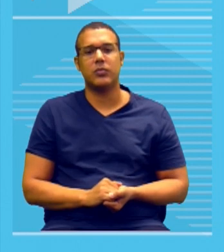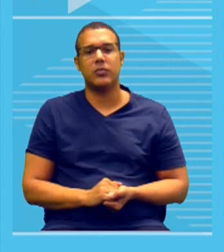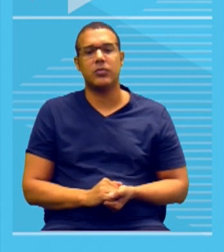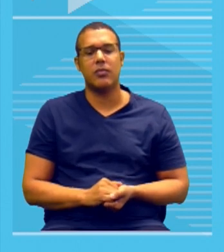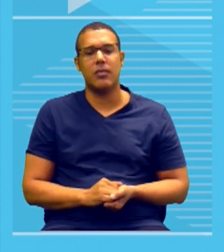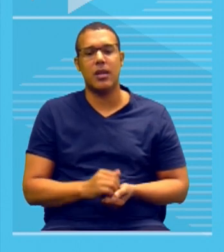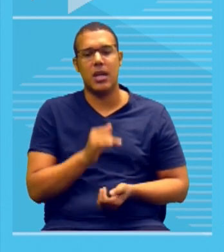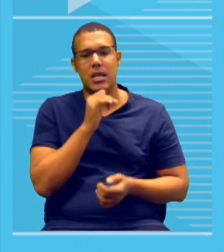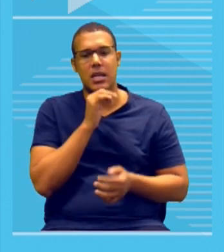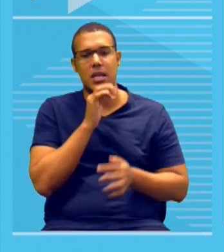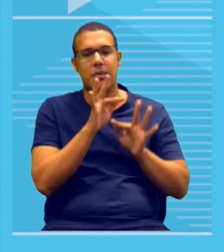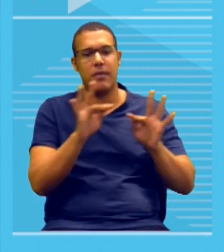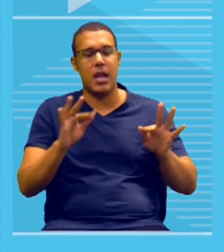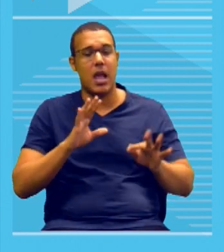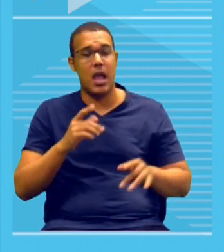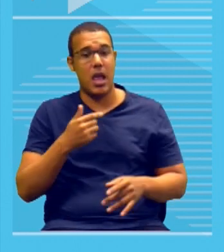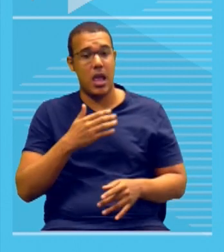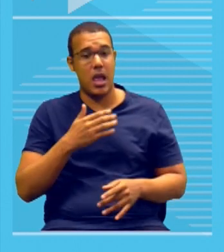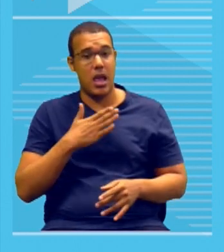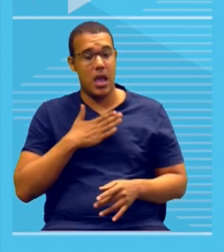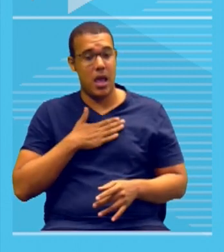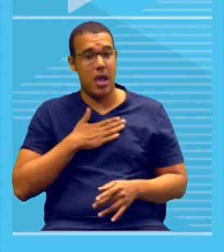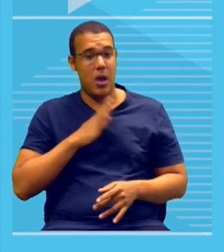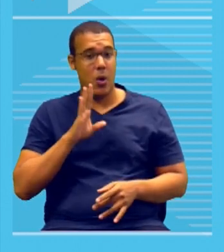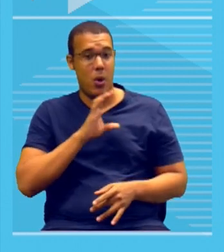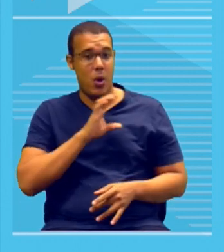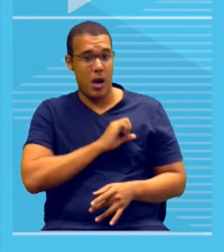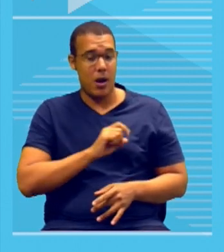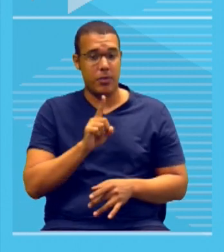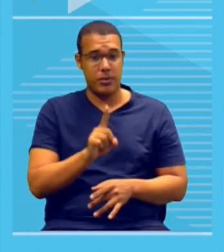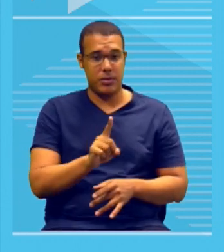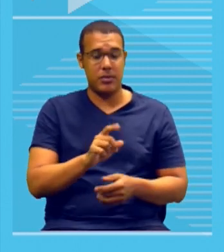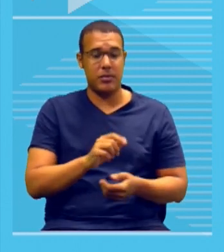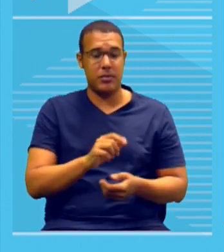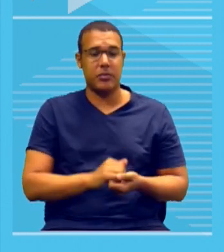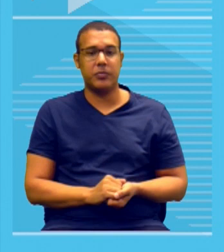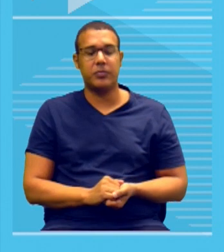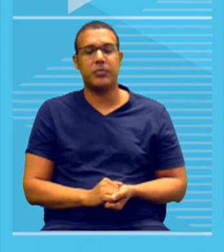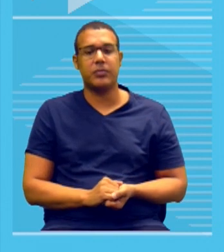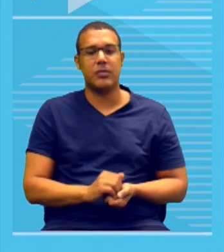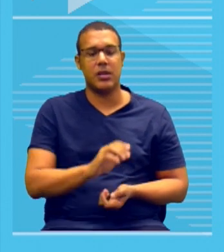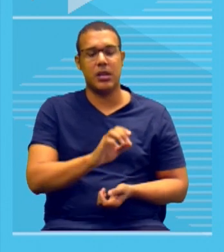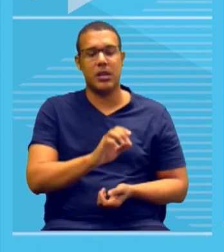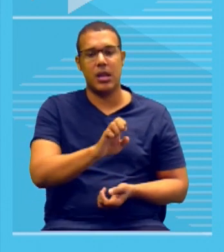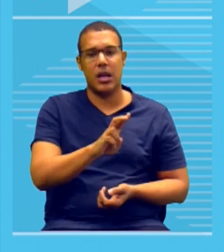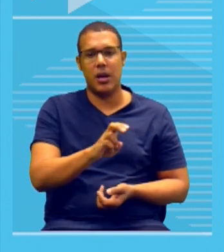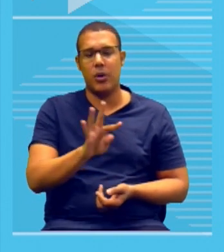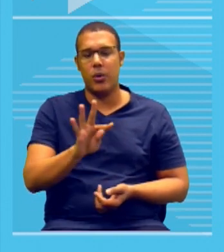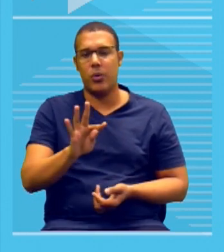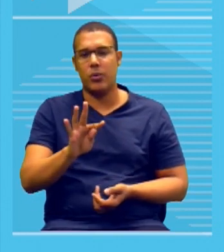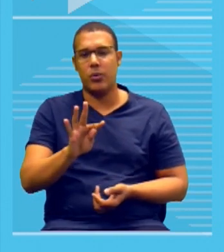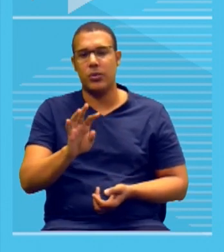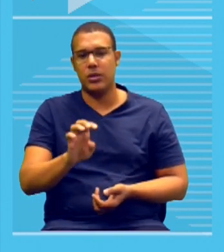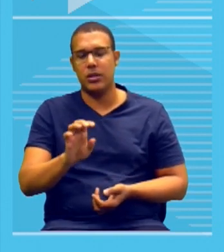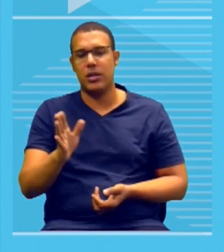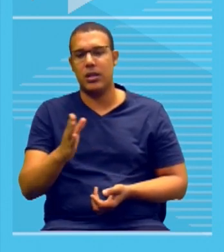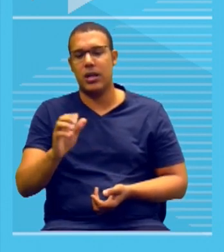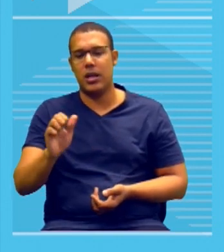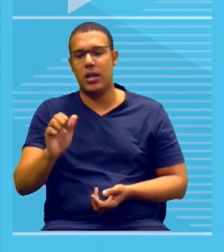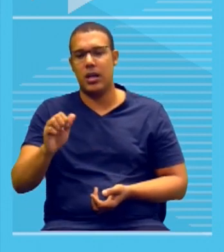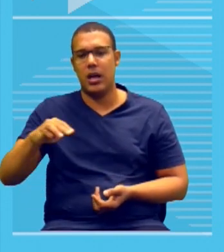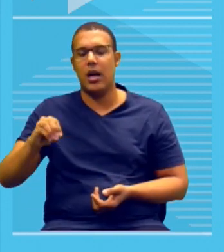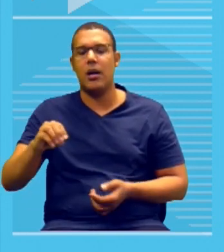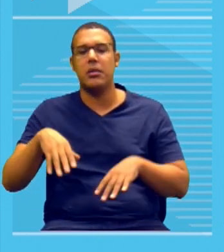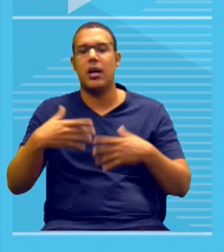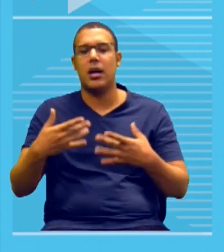te amo eu te amo eu te amo eu te amo esse